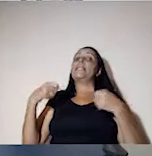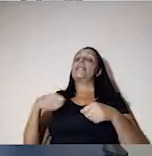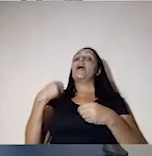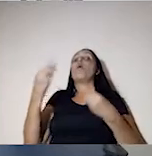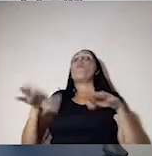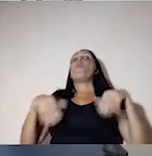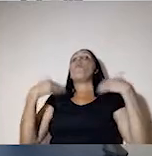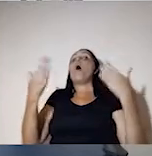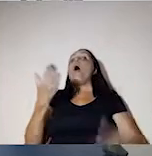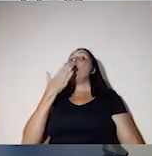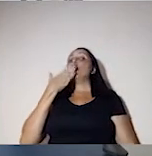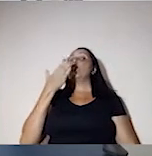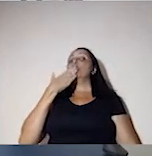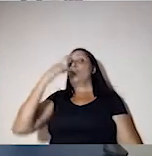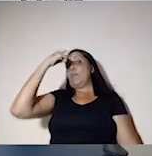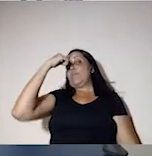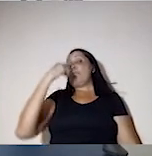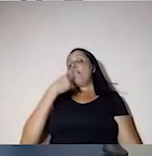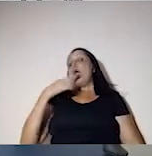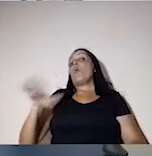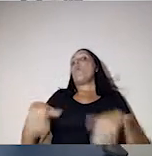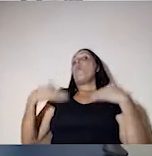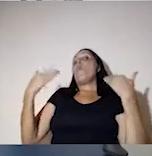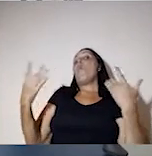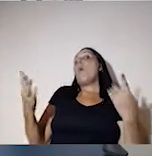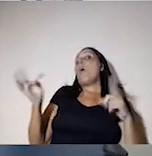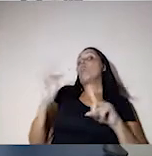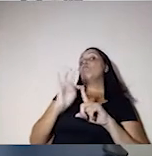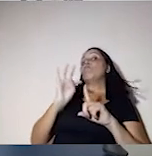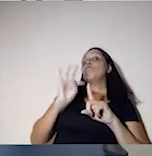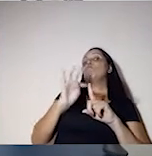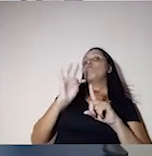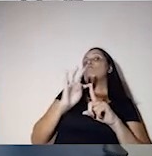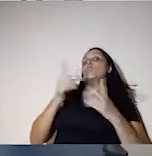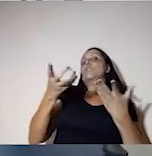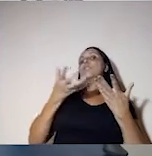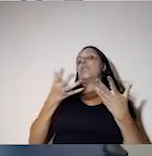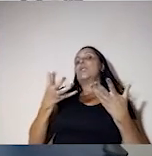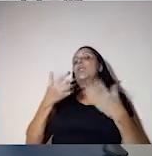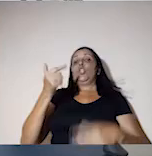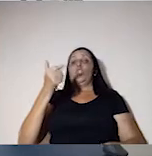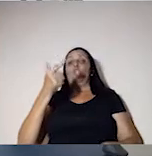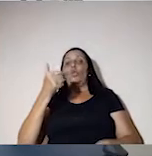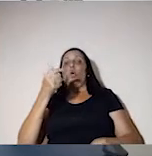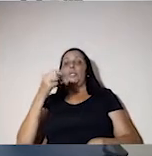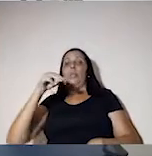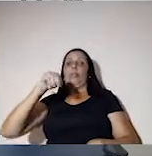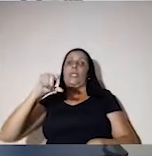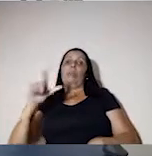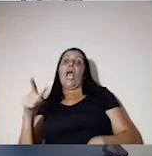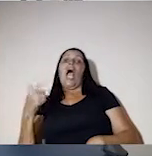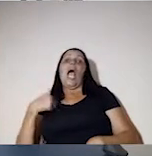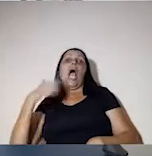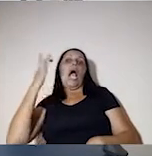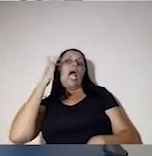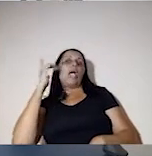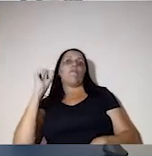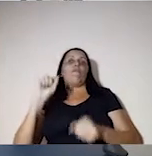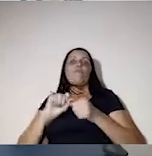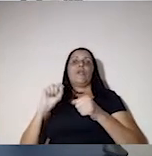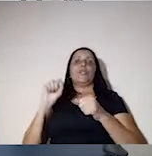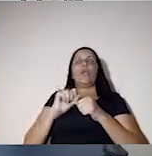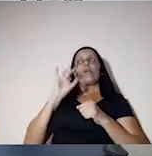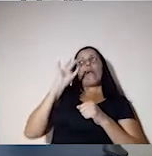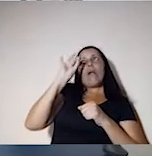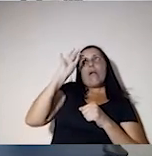então você tem que saber pensar em qual tipo de imagem você quer fazer. Você não pode ter uma 12mm e achar